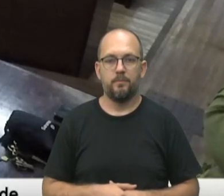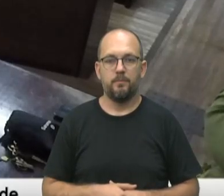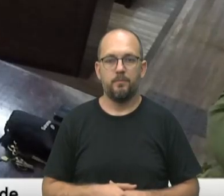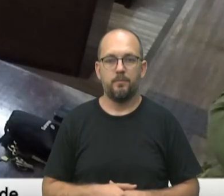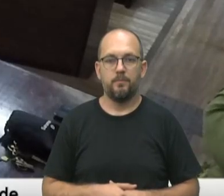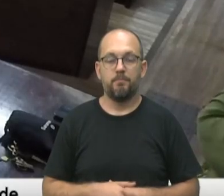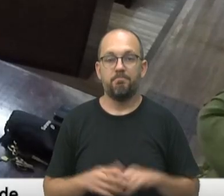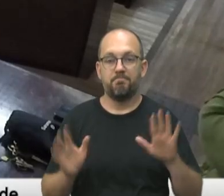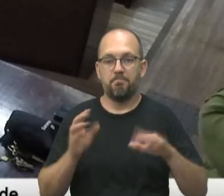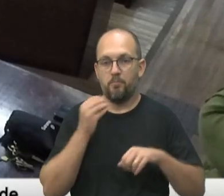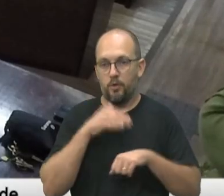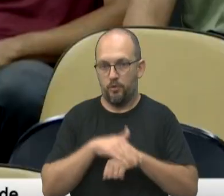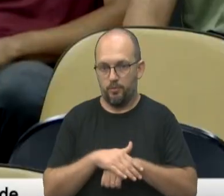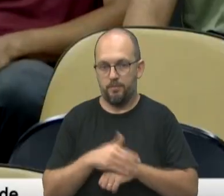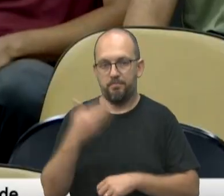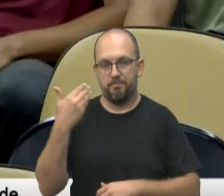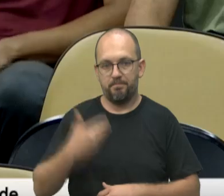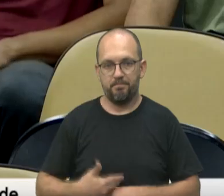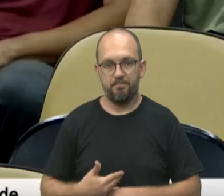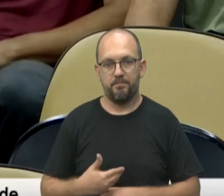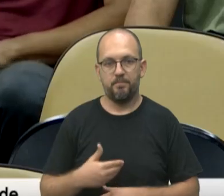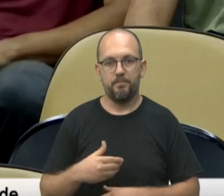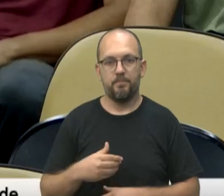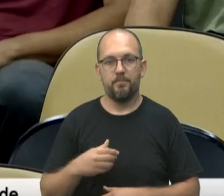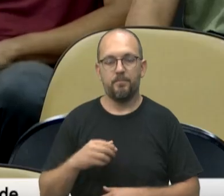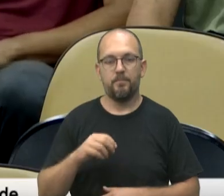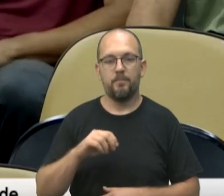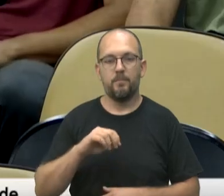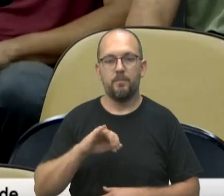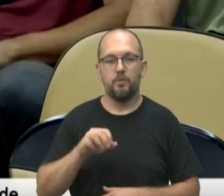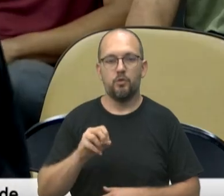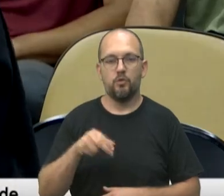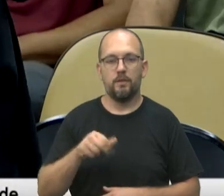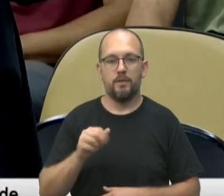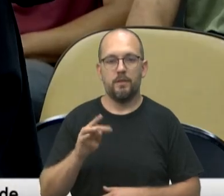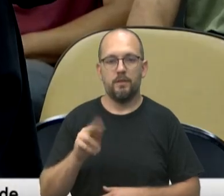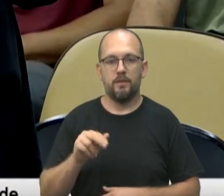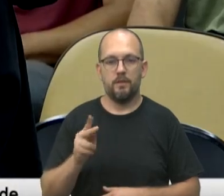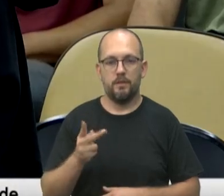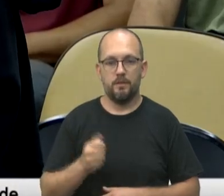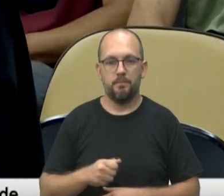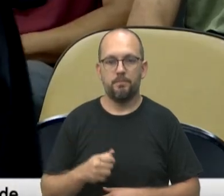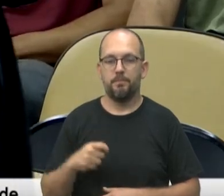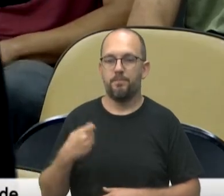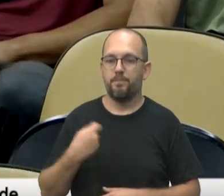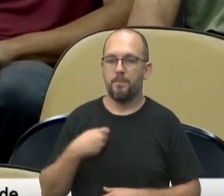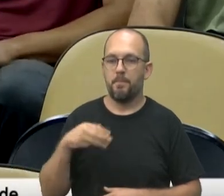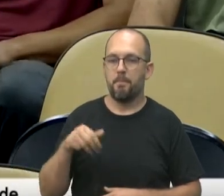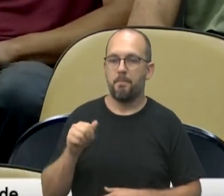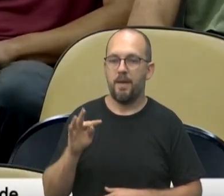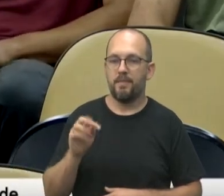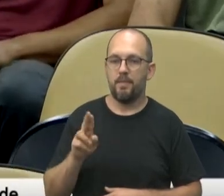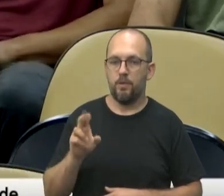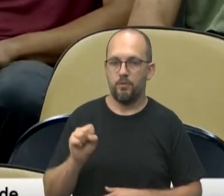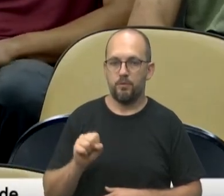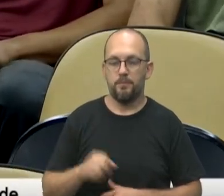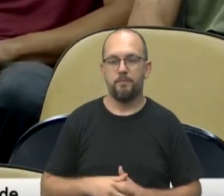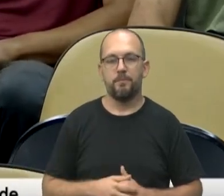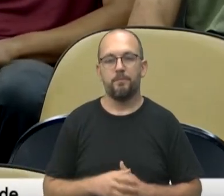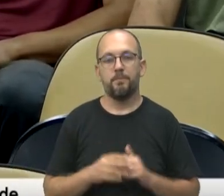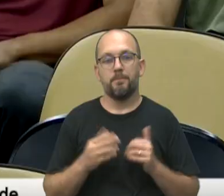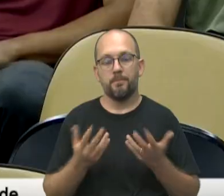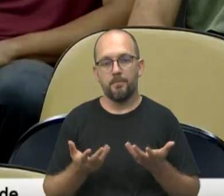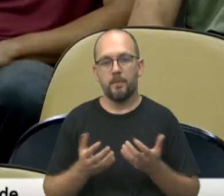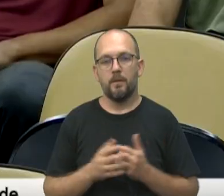Boa noite, gente. Eu sou o Jonathan Refundini. Eu sou o Matheus Moraes. E, assim,